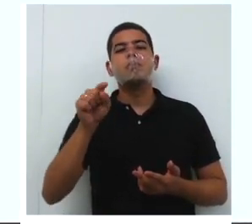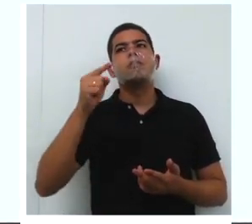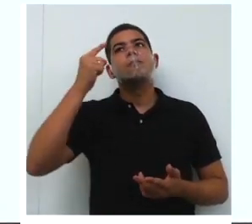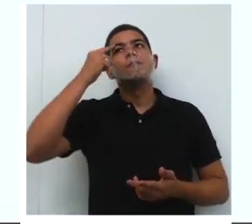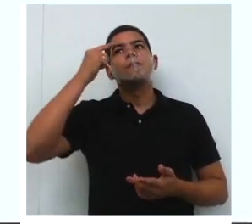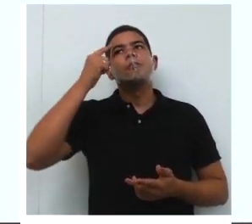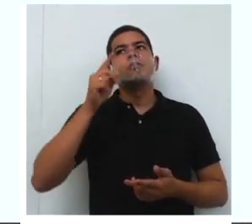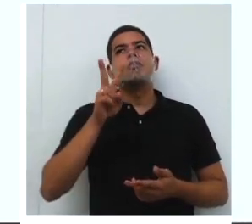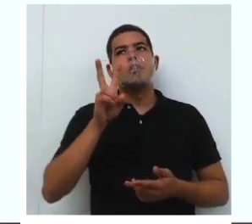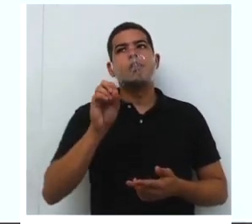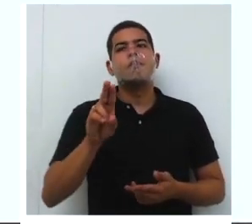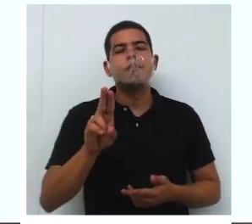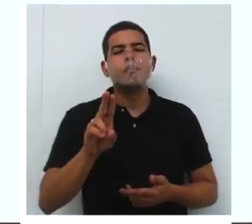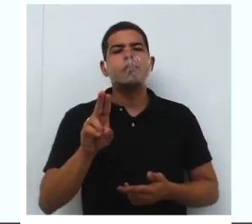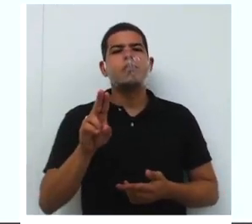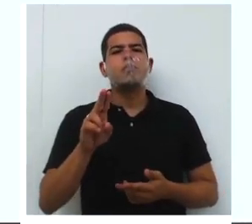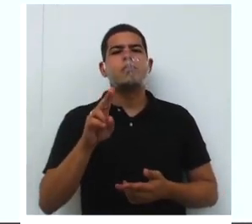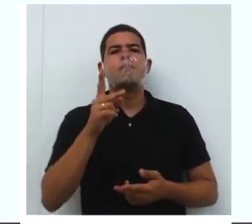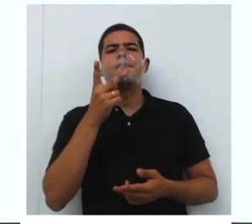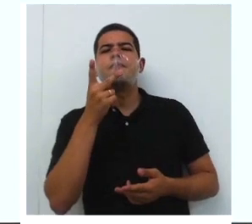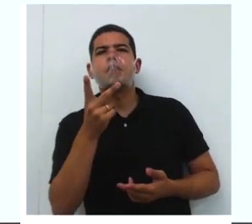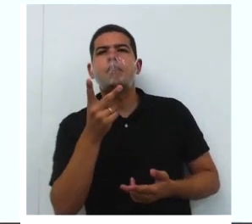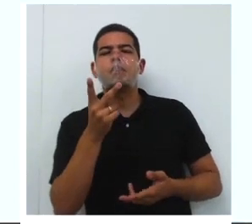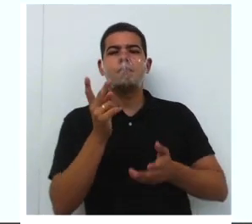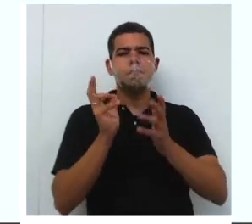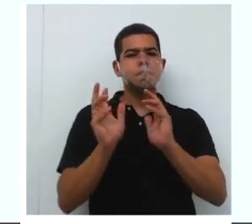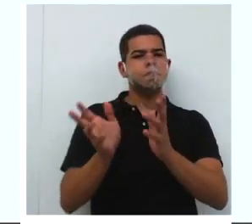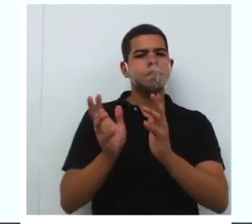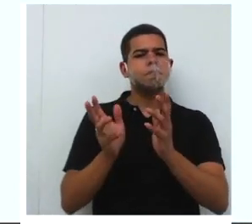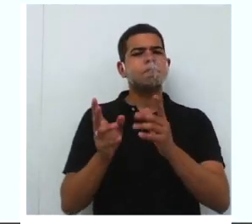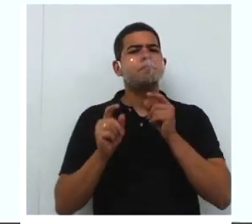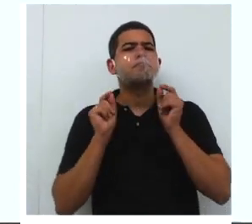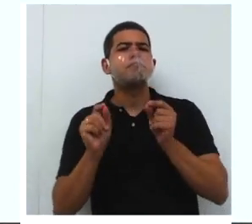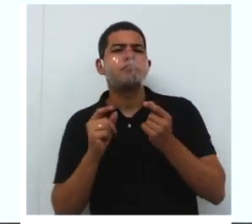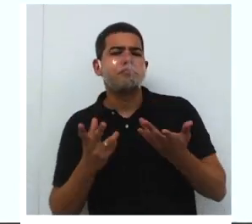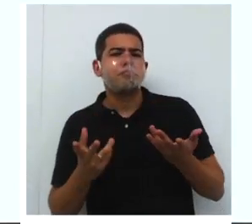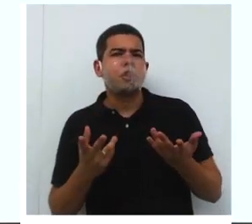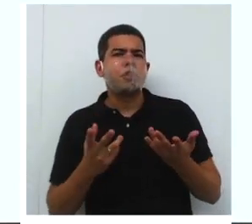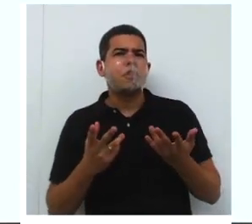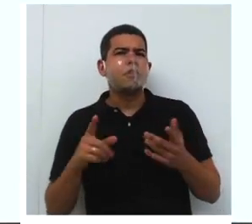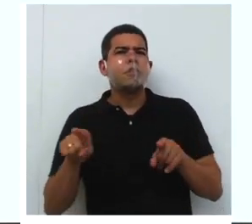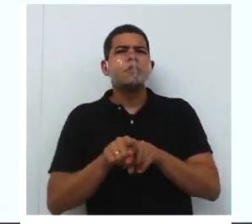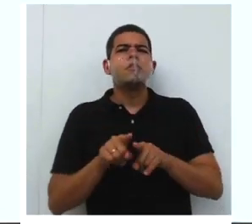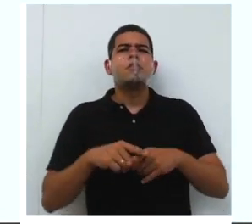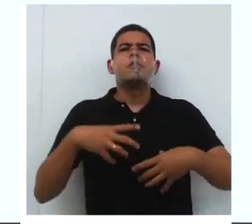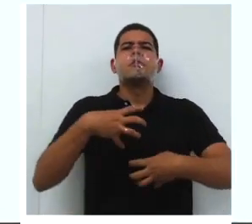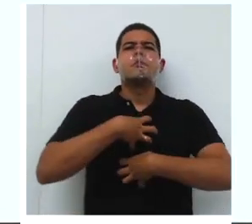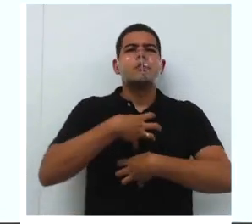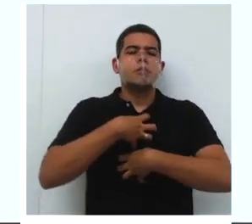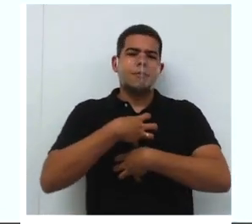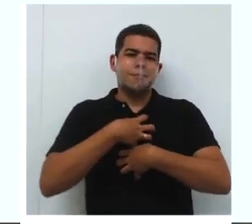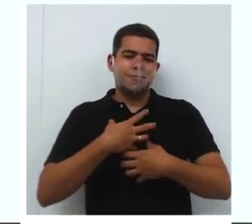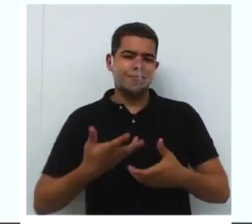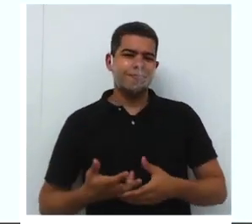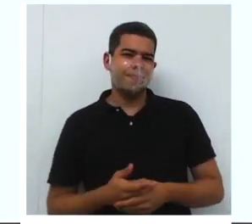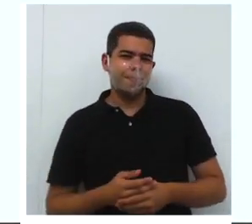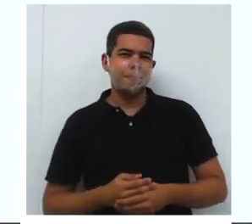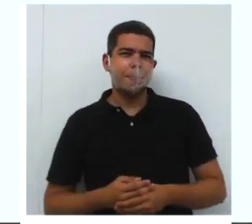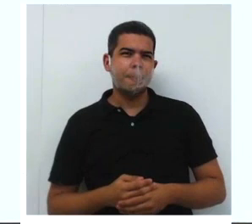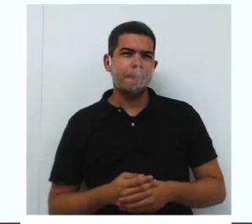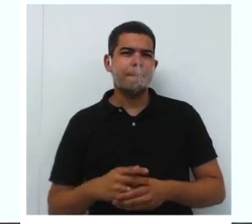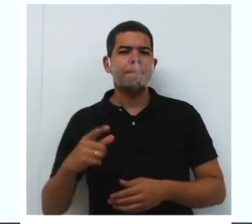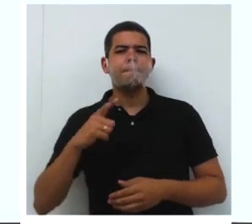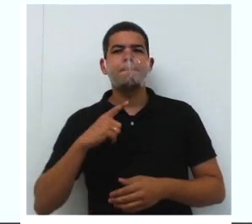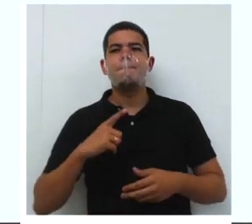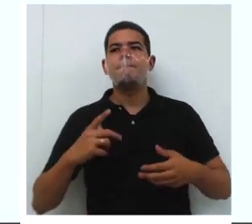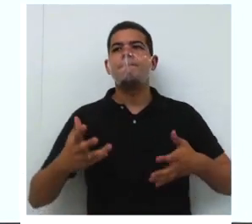pretende com a sua fala, com o seu jeito de agir. E o que seriam esses sentimentos? Então, você está mostrando se